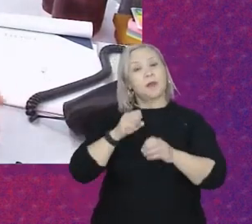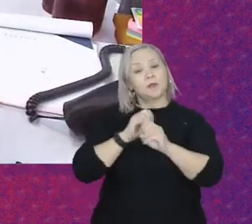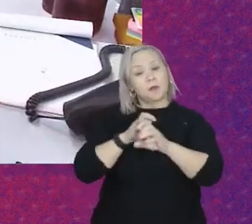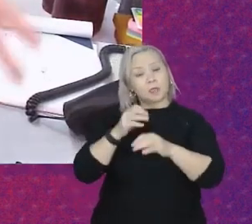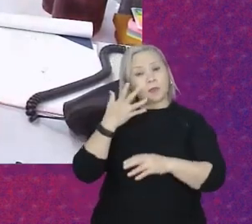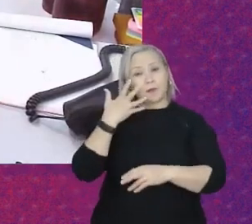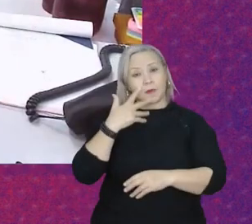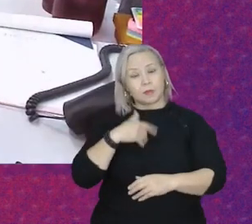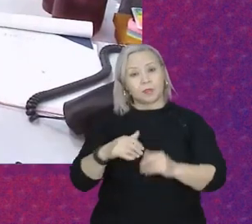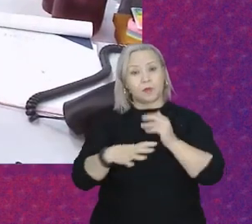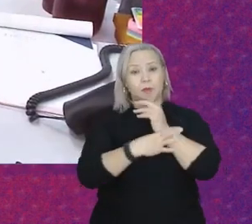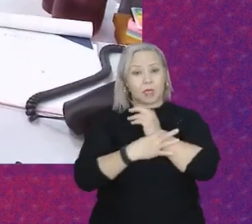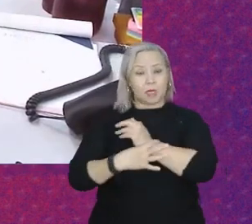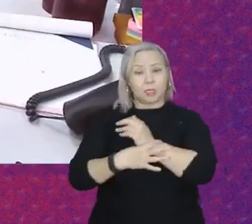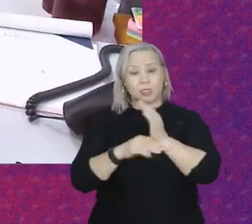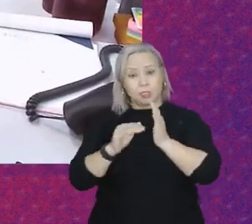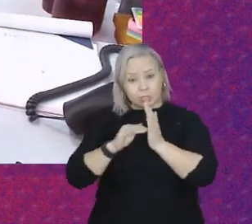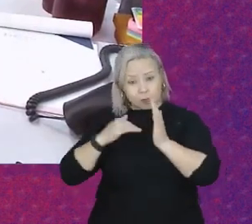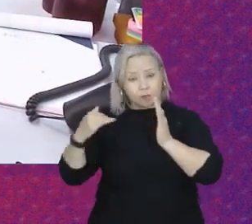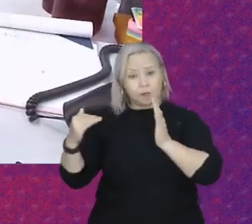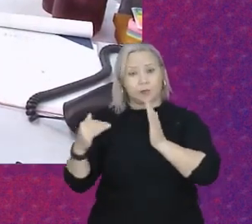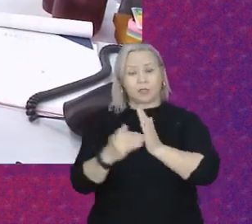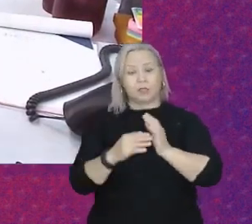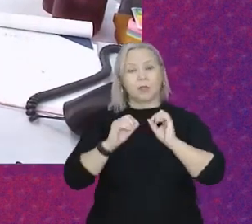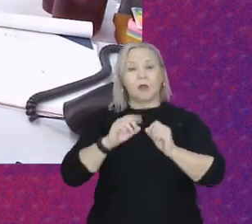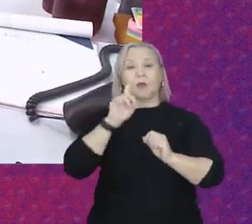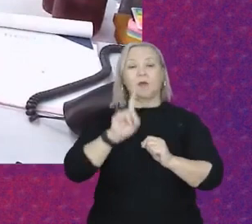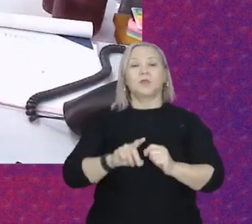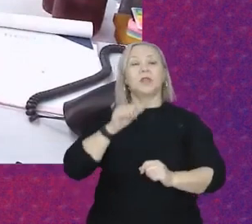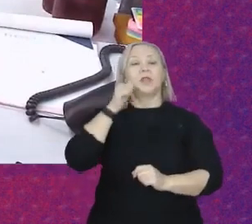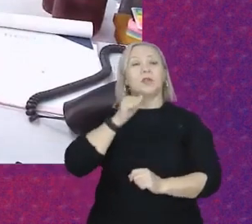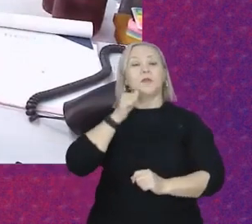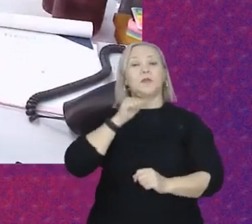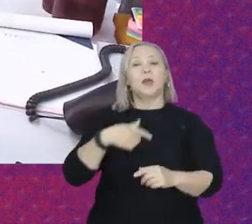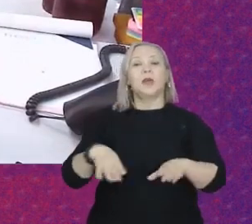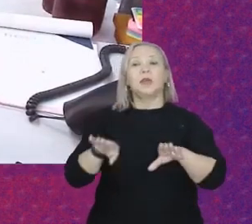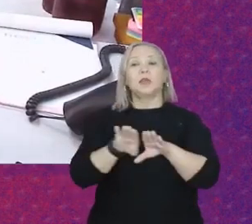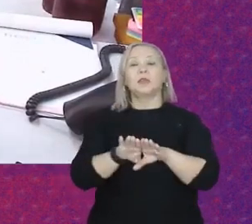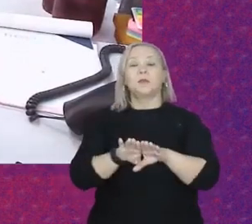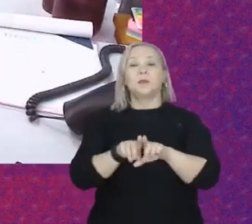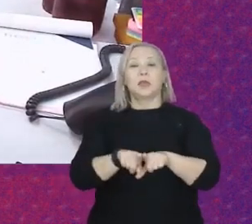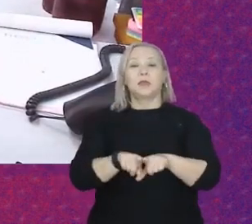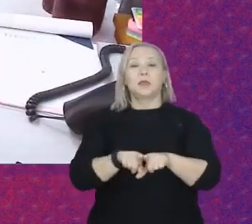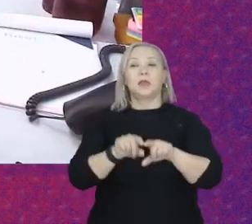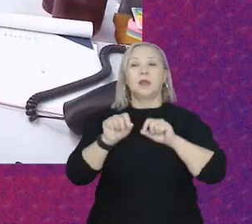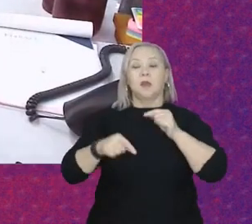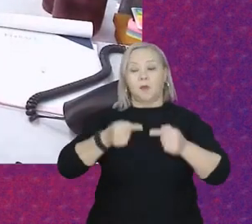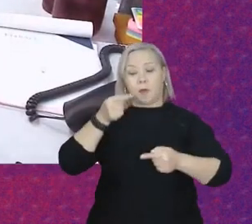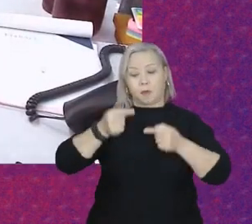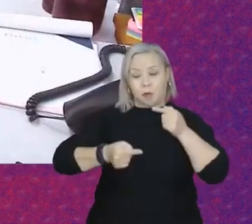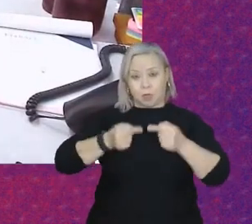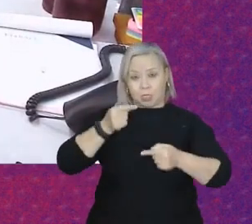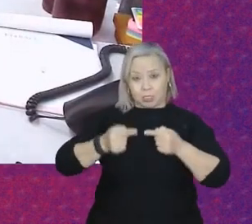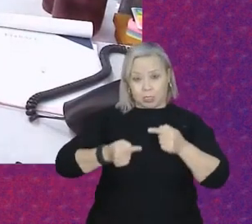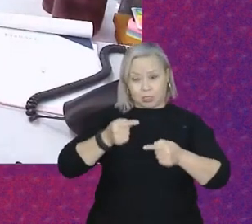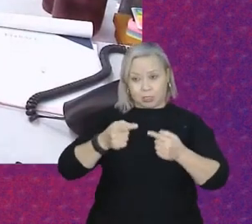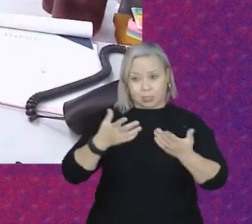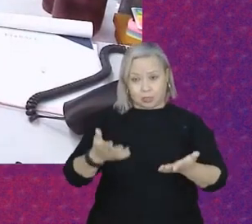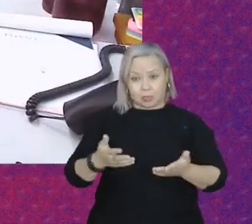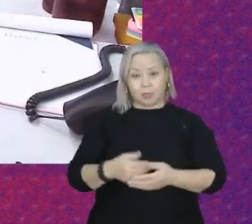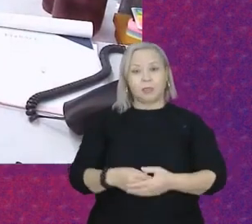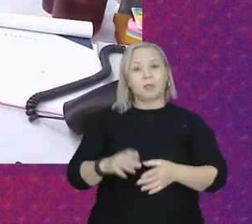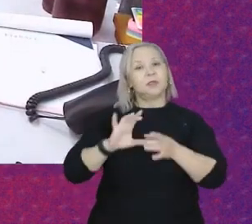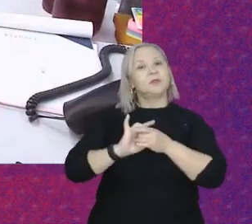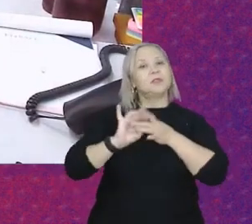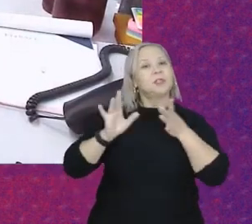infantil garantida, universalizada como um direito da mulher, inclusive como uma política, né, de